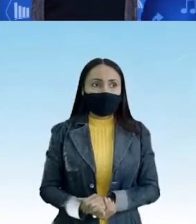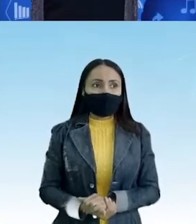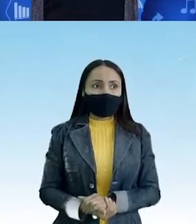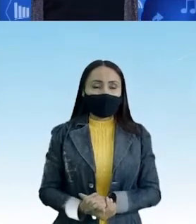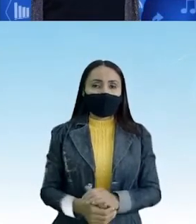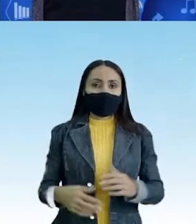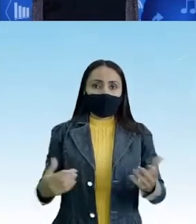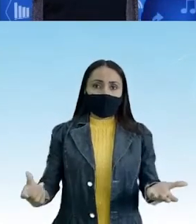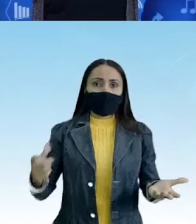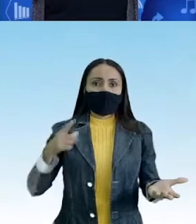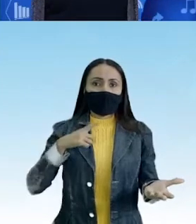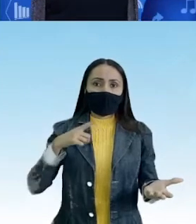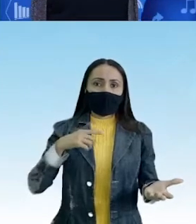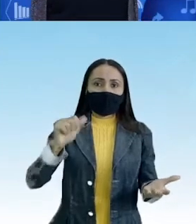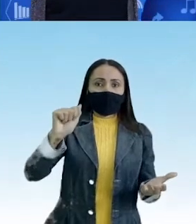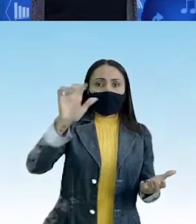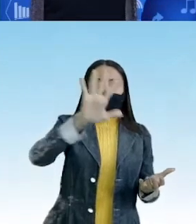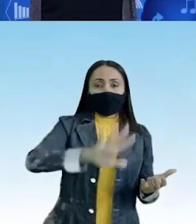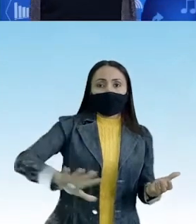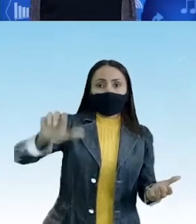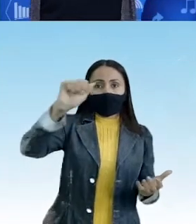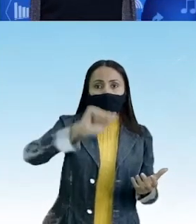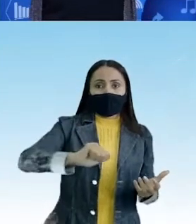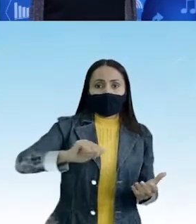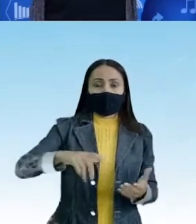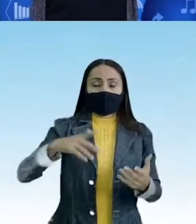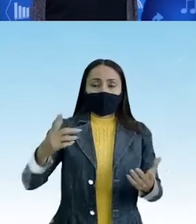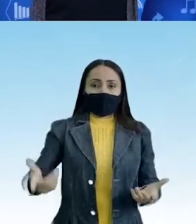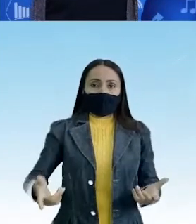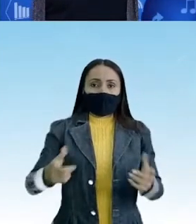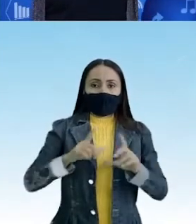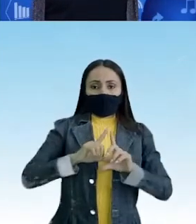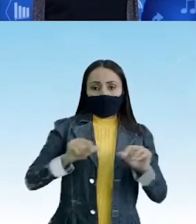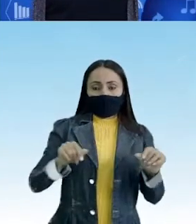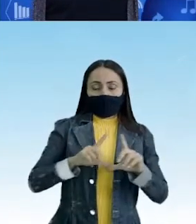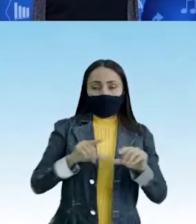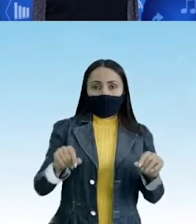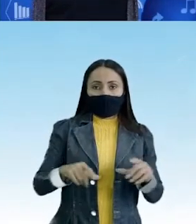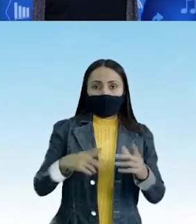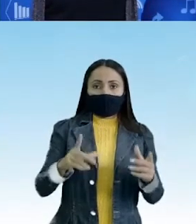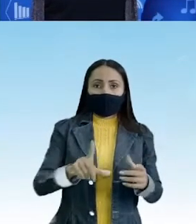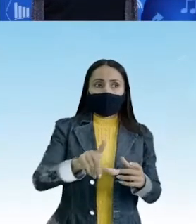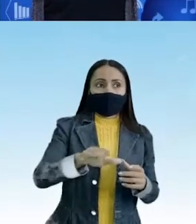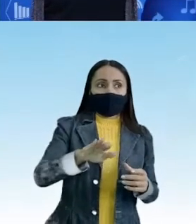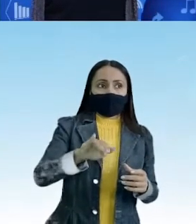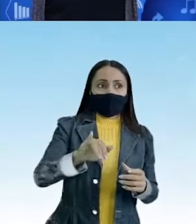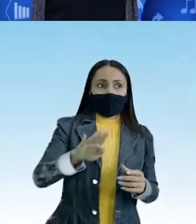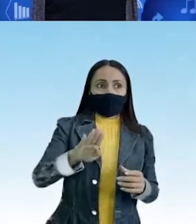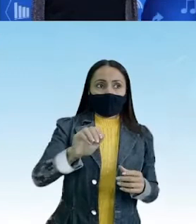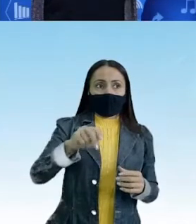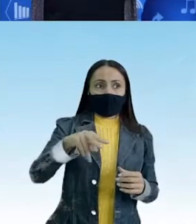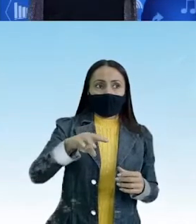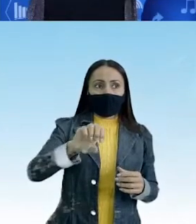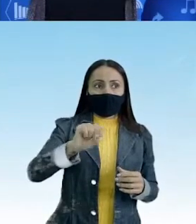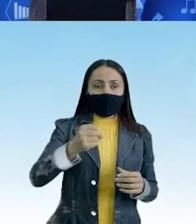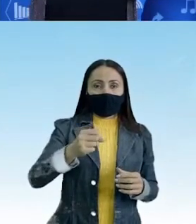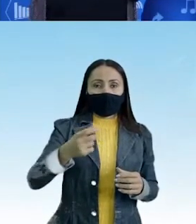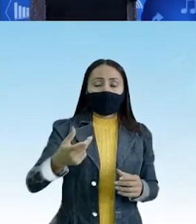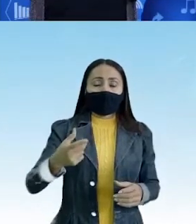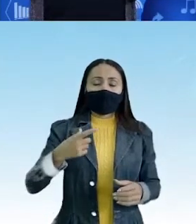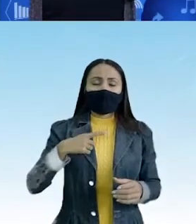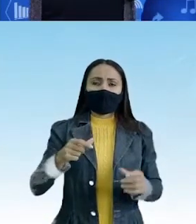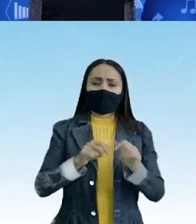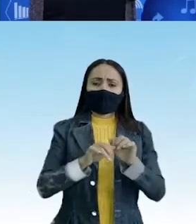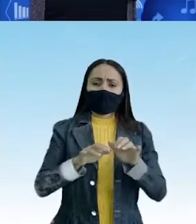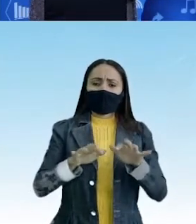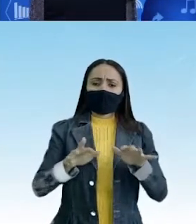vieram os povos asiáticos, que podemos destacar os japoneses, os sírios e os libaneses, tá? E eles foram espalhando pelo